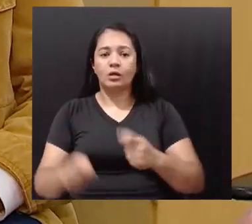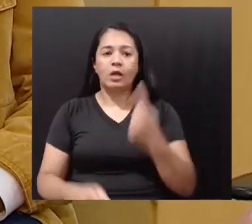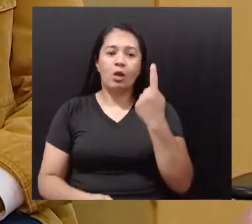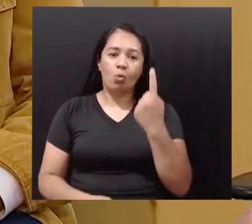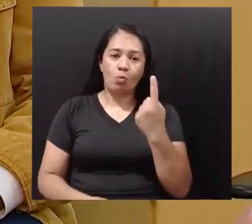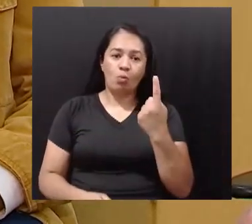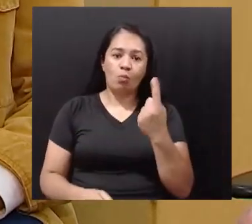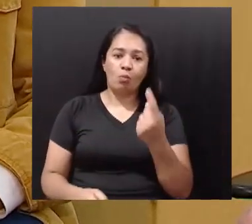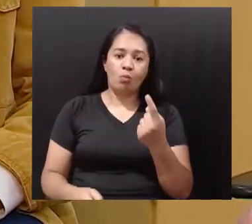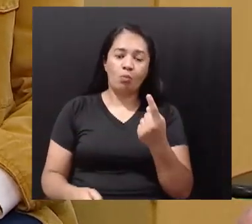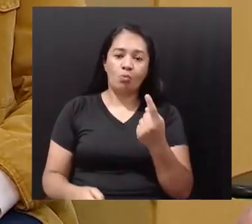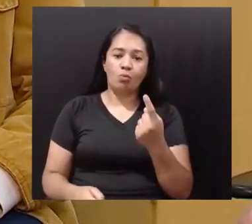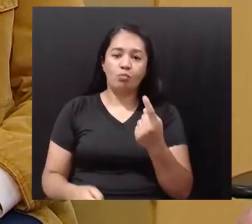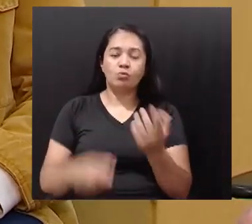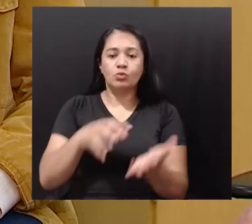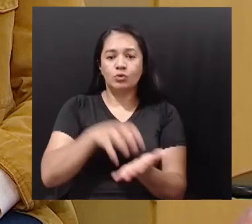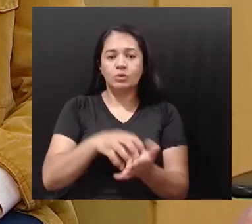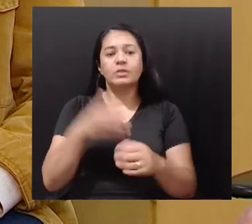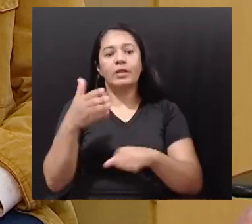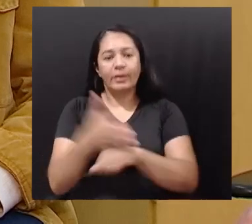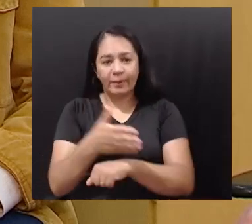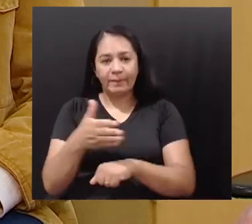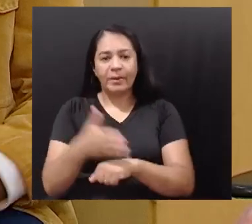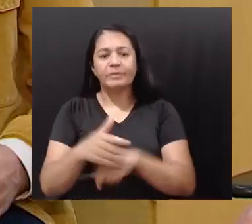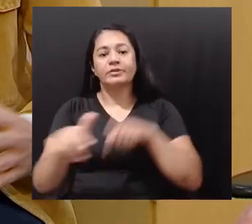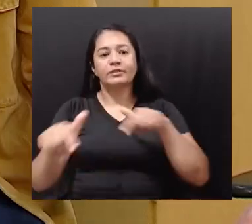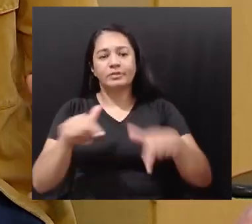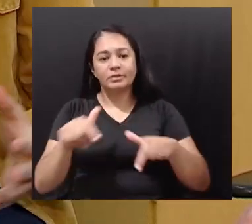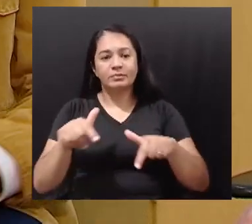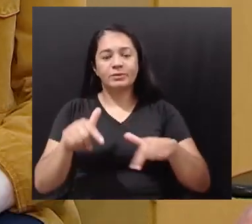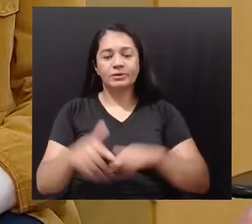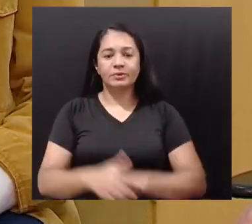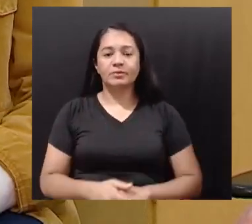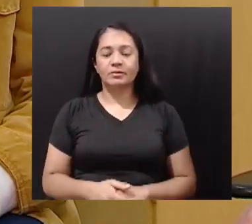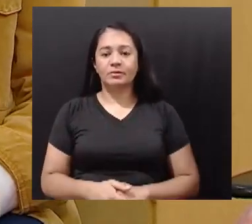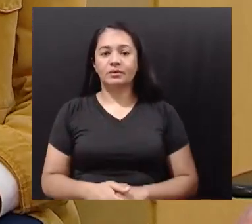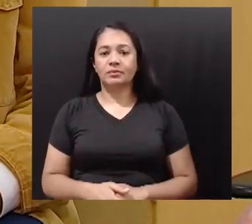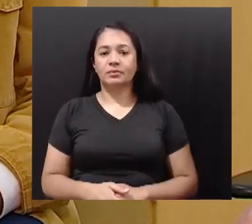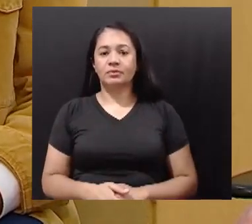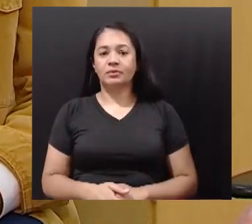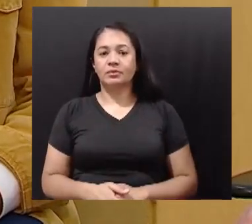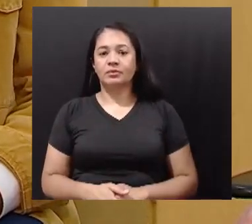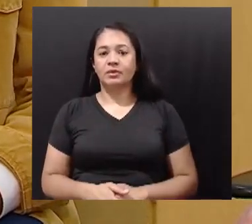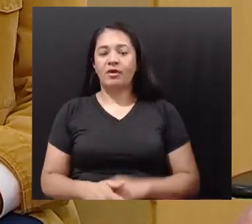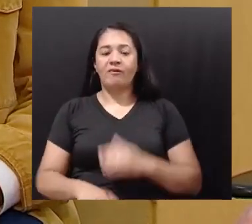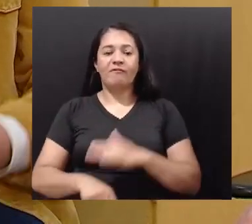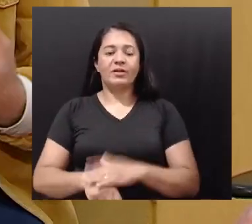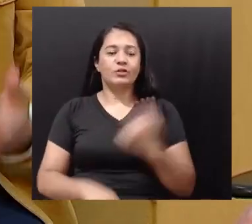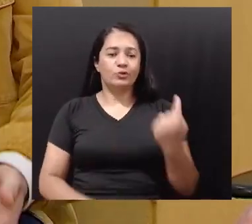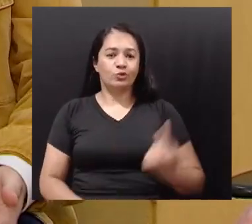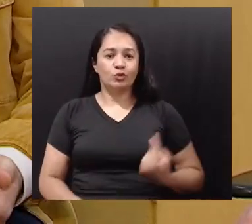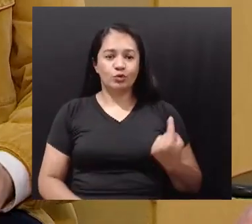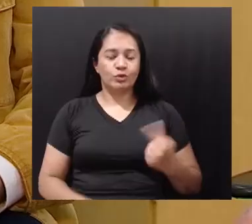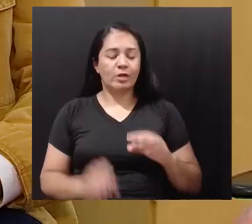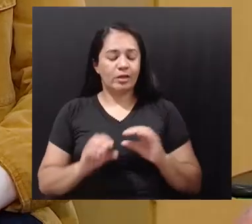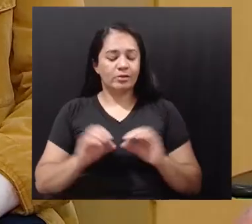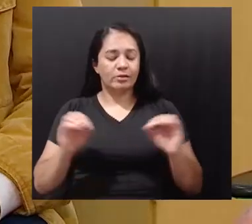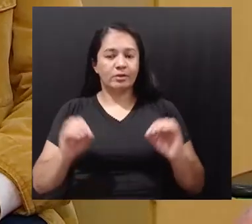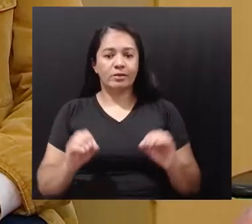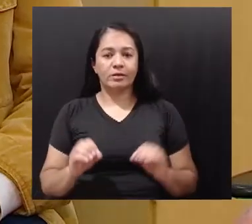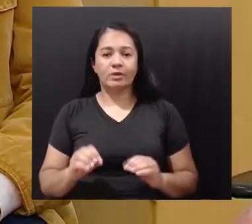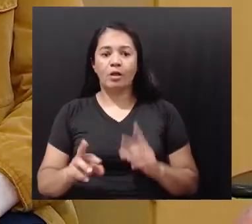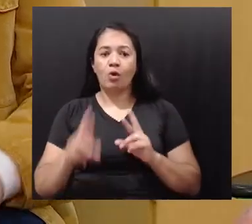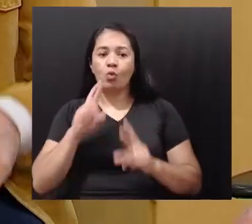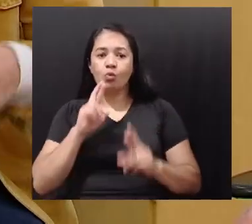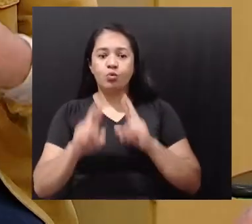dos órgãos que participam desse trabalho. Nada é feito sozinho. Então, esse resultado que a gente tem tido